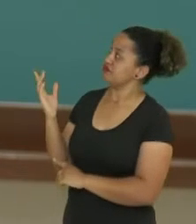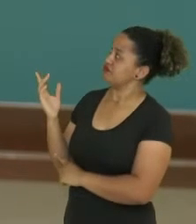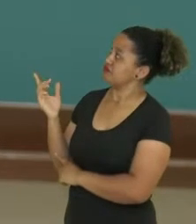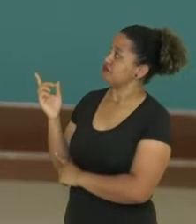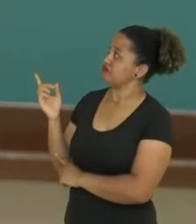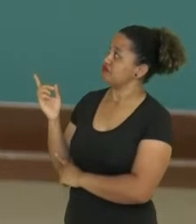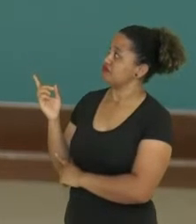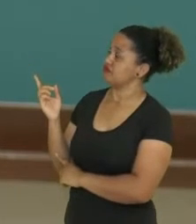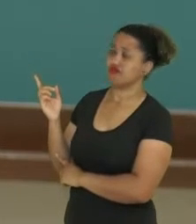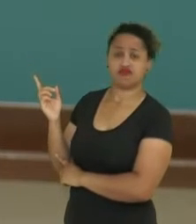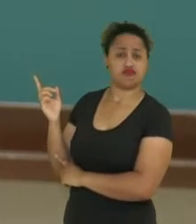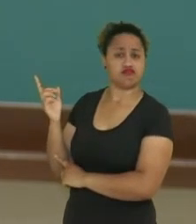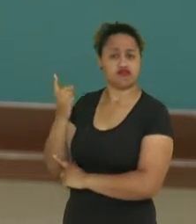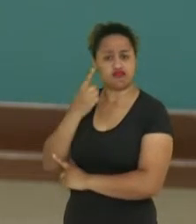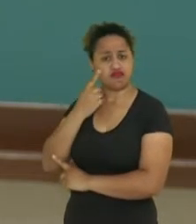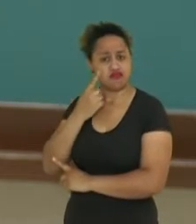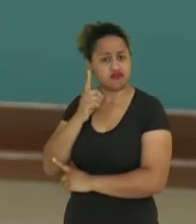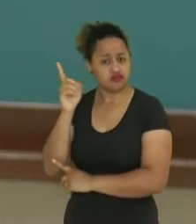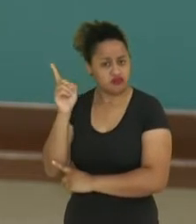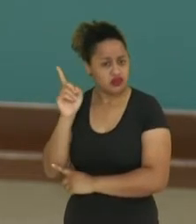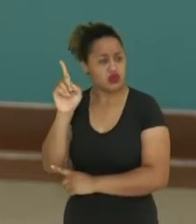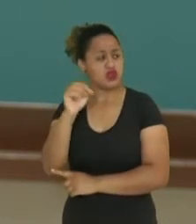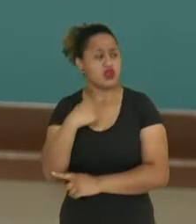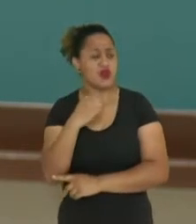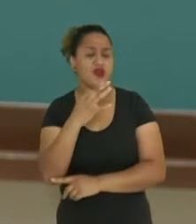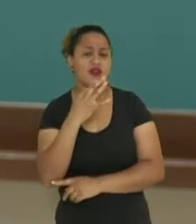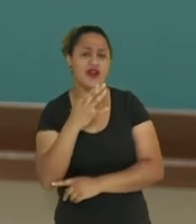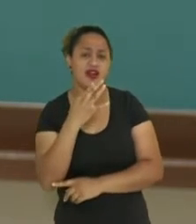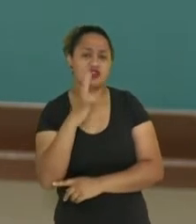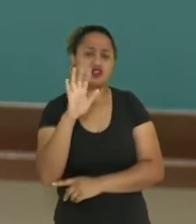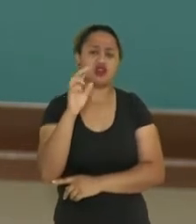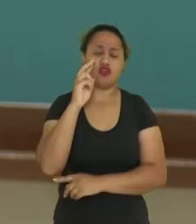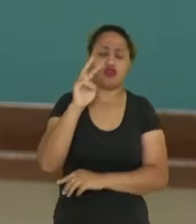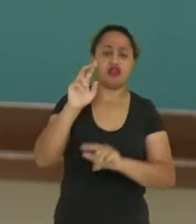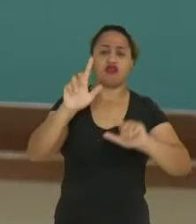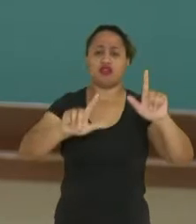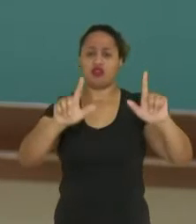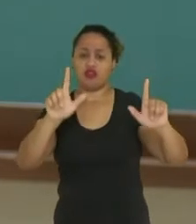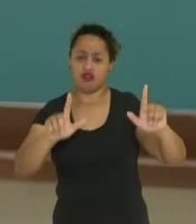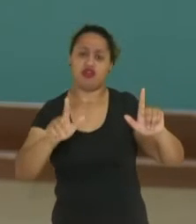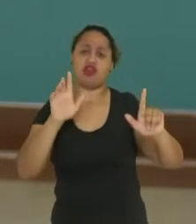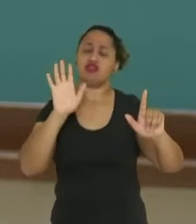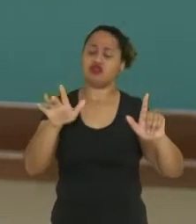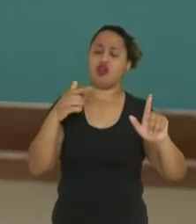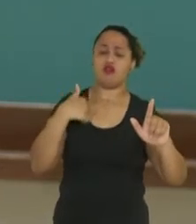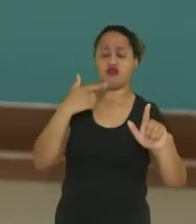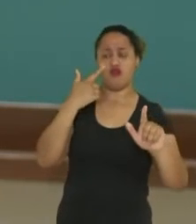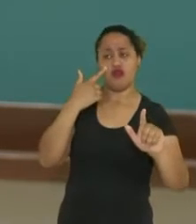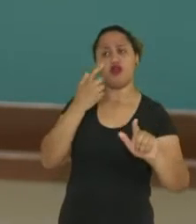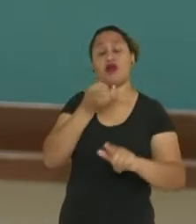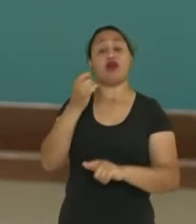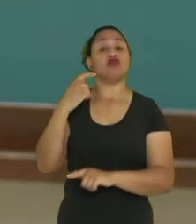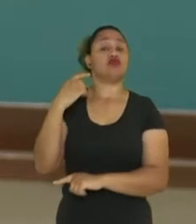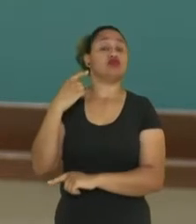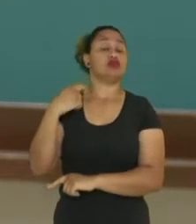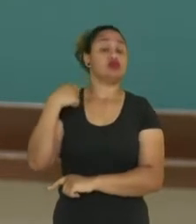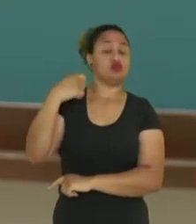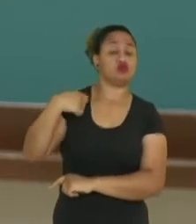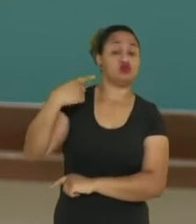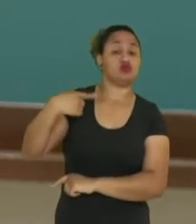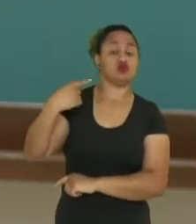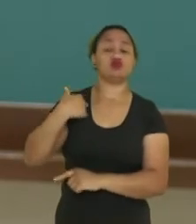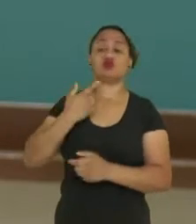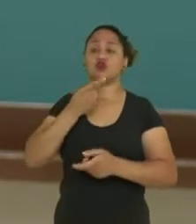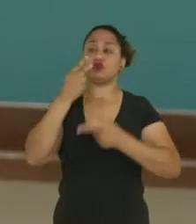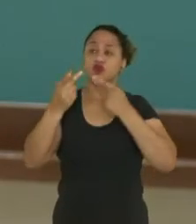ter ouvido falar na TV, em algum programa, em algum jornal, alguém mencionando, algum advogado, algum